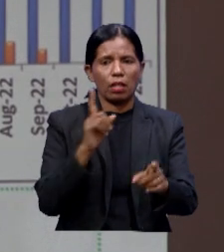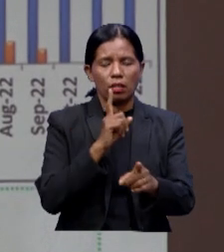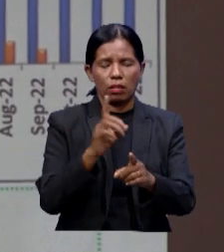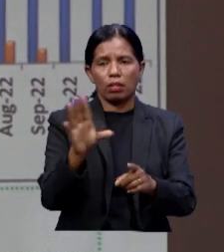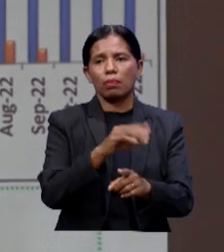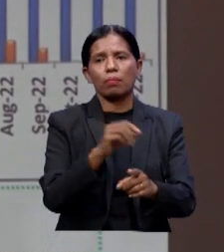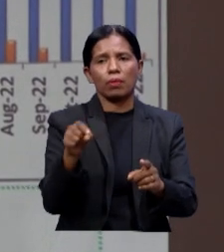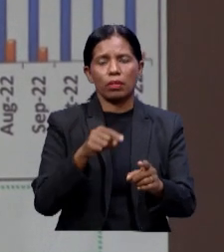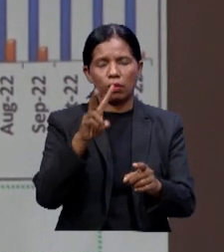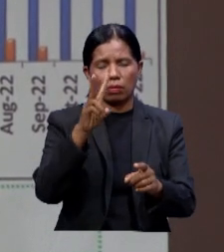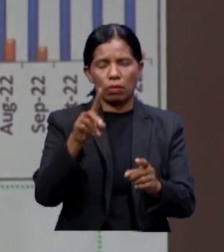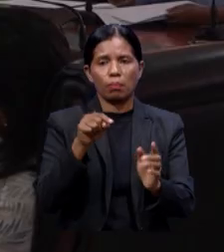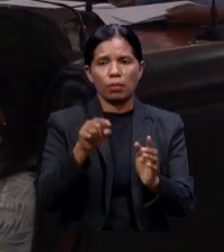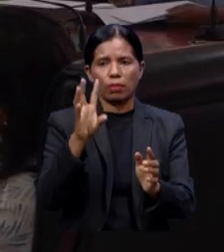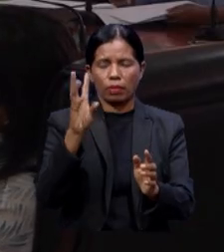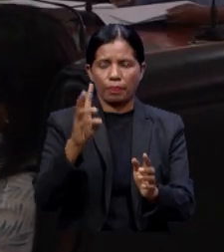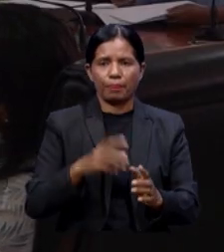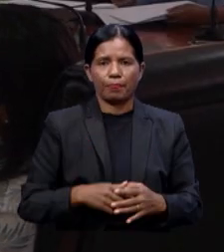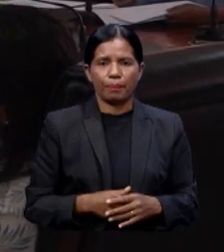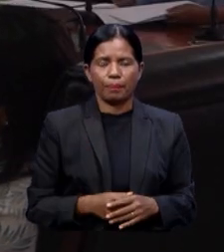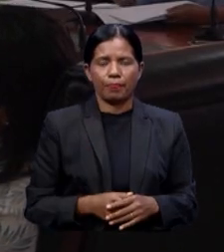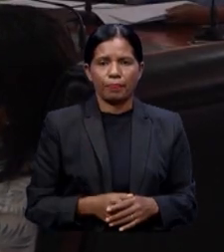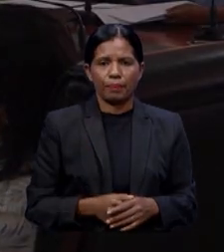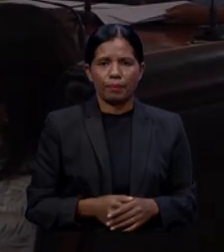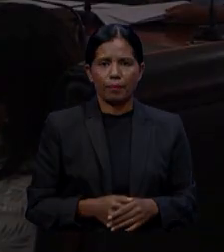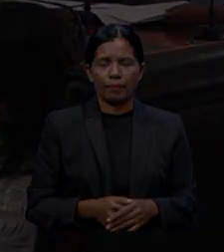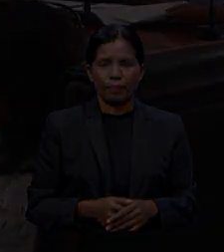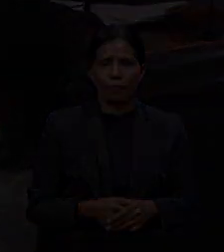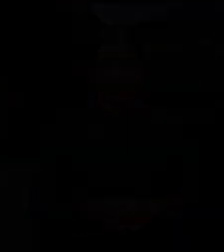por cento rua ponto nen. David Gonçalves, Leopoldine de Carvalho, GMN.